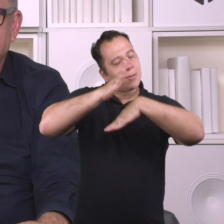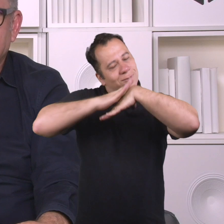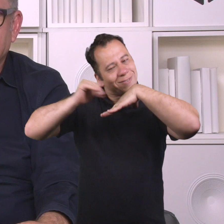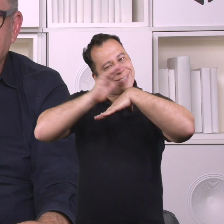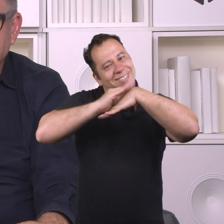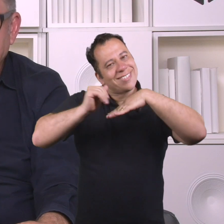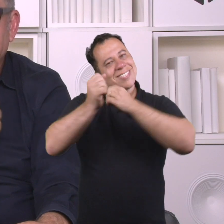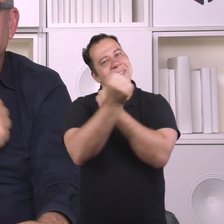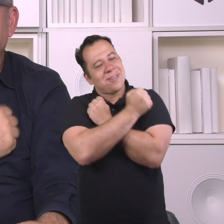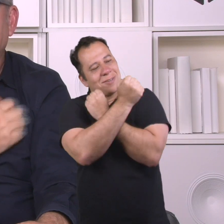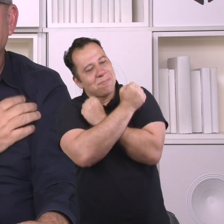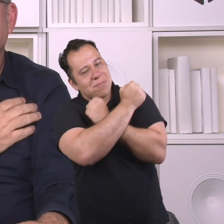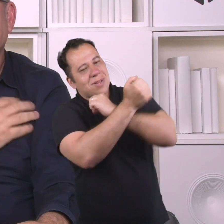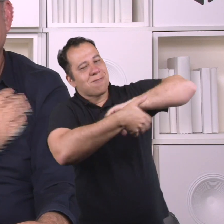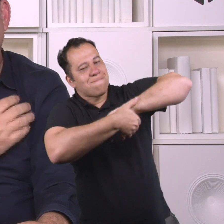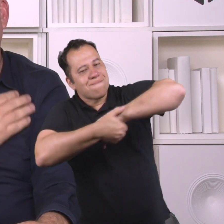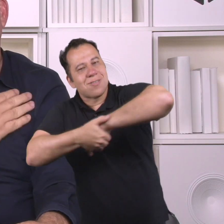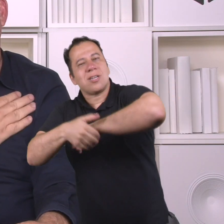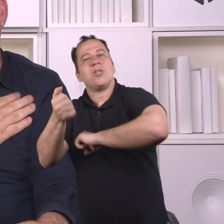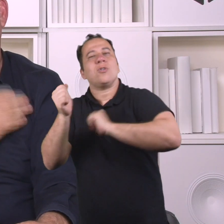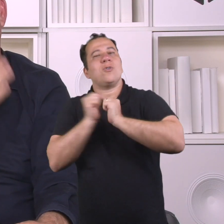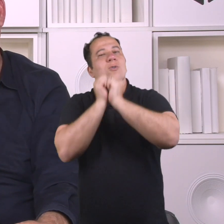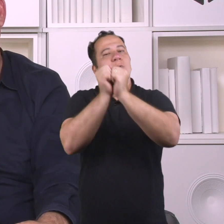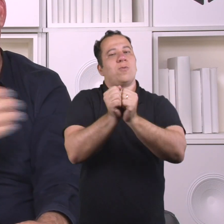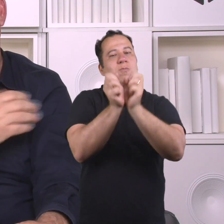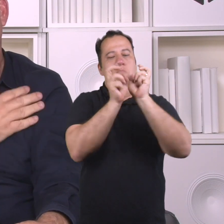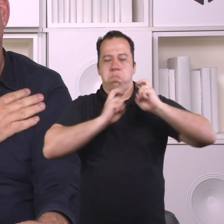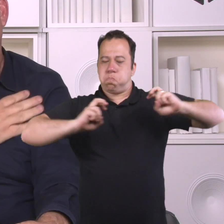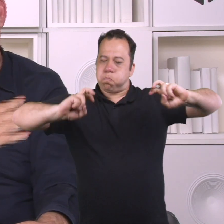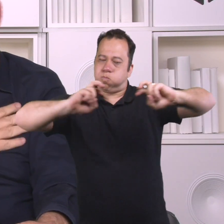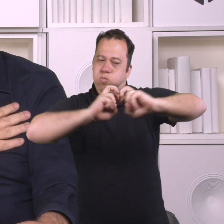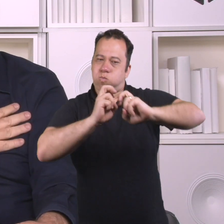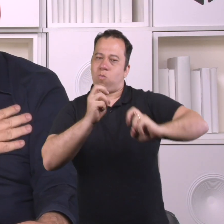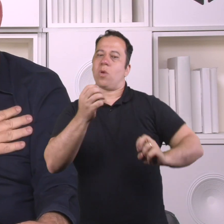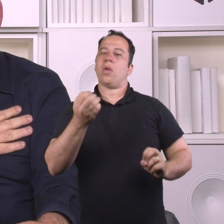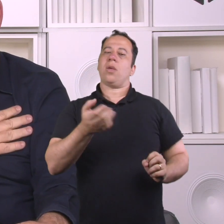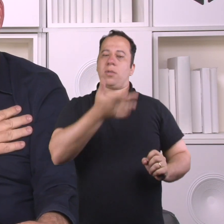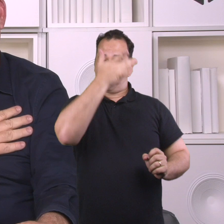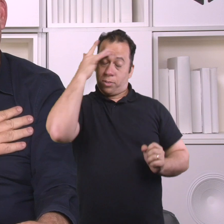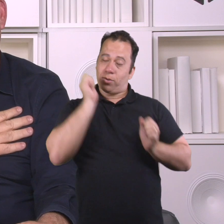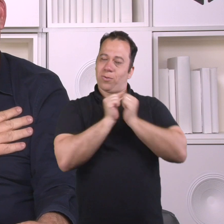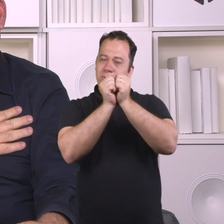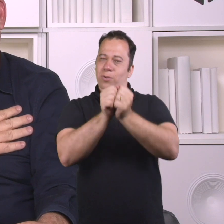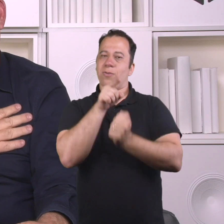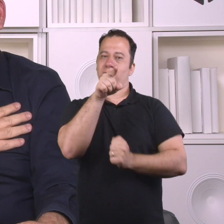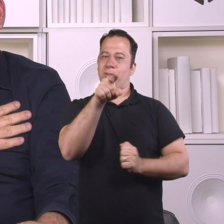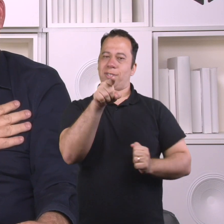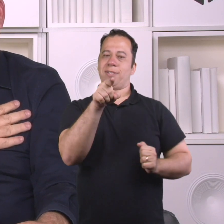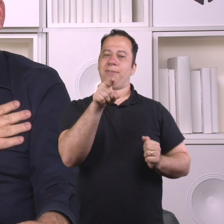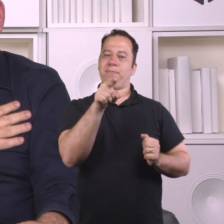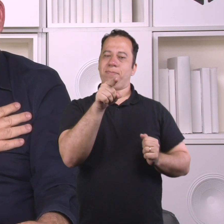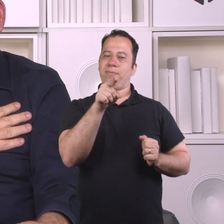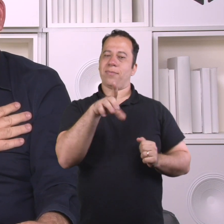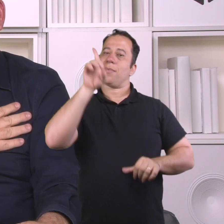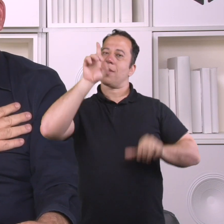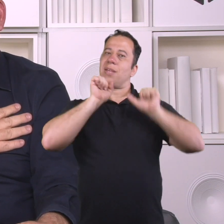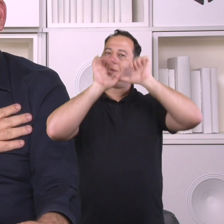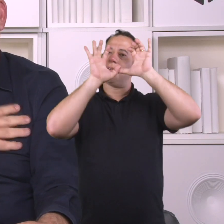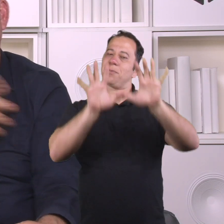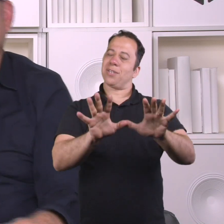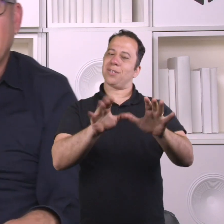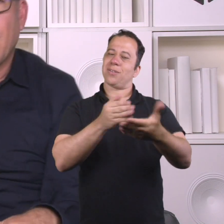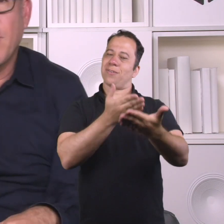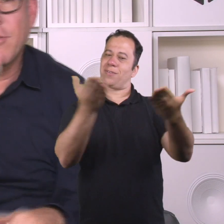com solidariedade e intercessão a oração das pessoas que estão com você. Que Deus abençoe